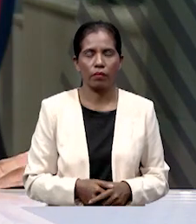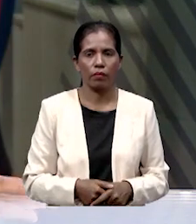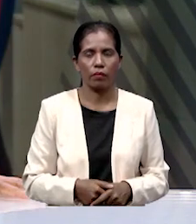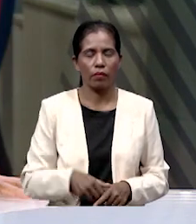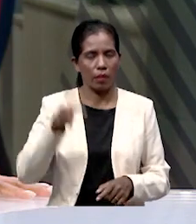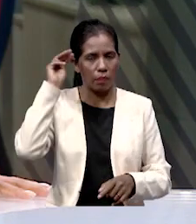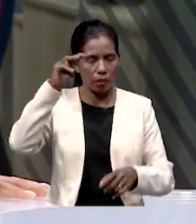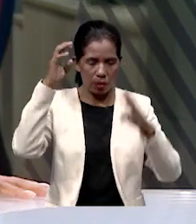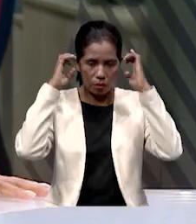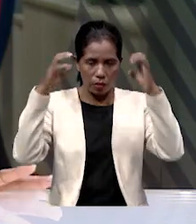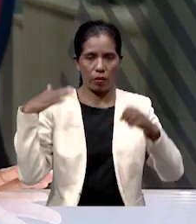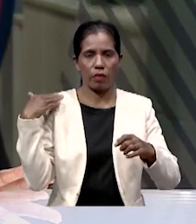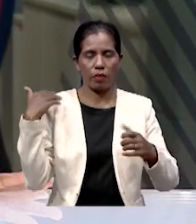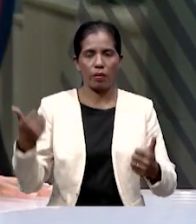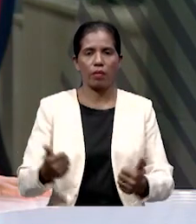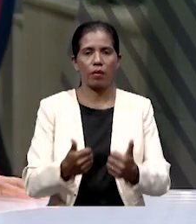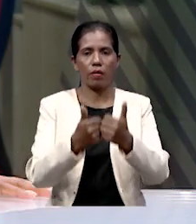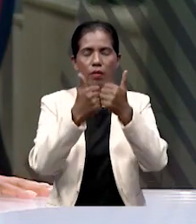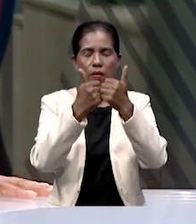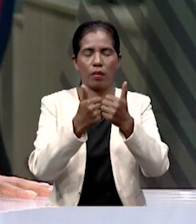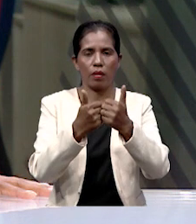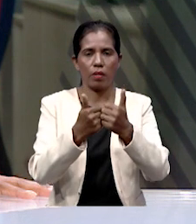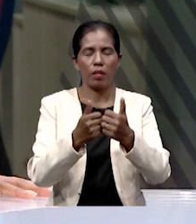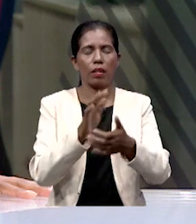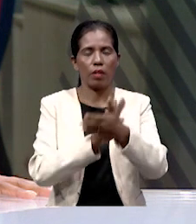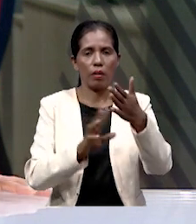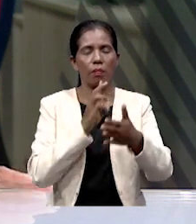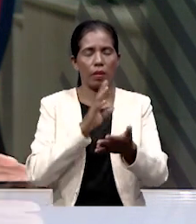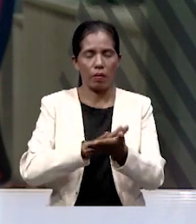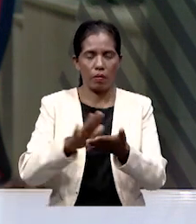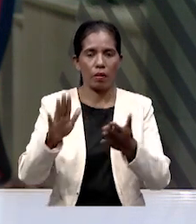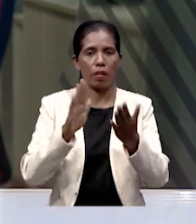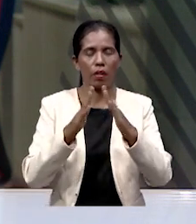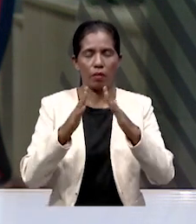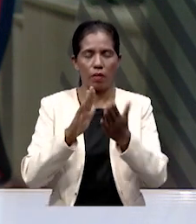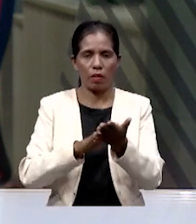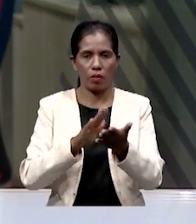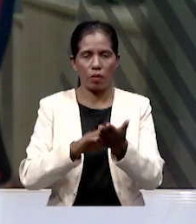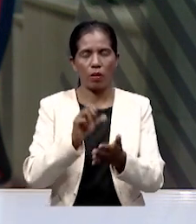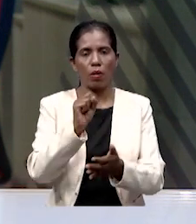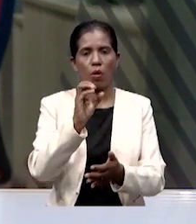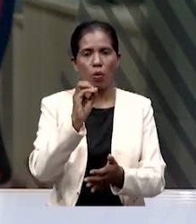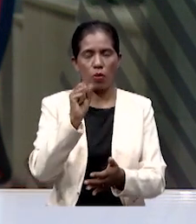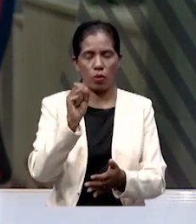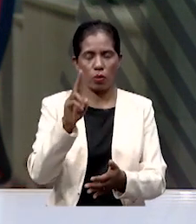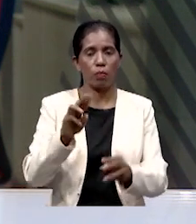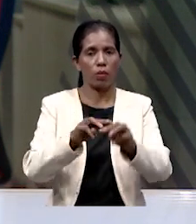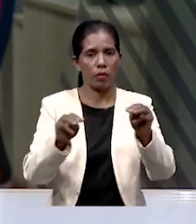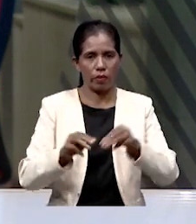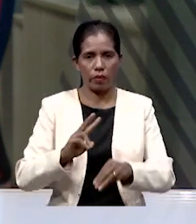Ministro da Educação, Juventude no Desporto inaugura Bemos e Escola Básica Central Mundo Perdido do Sul, município Viqueque.